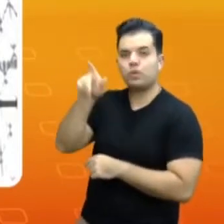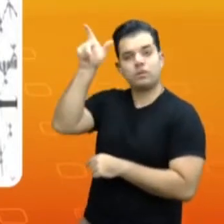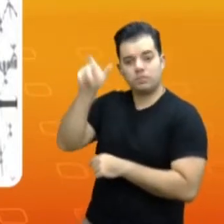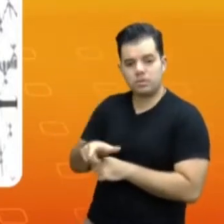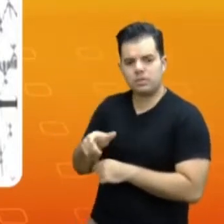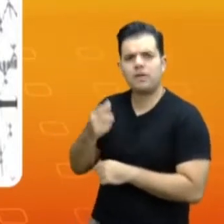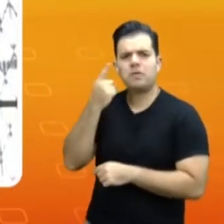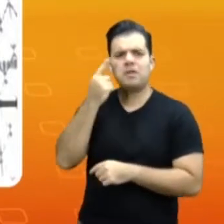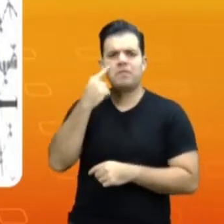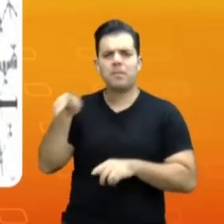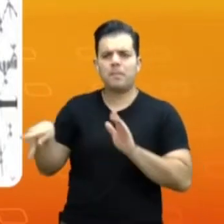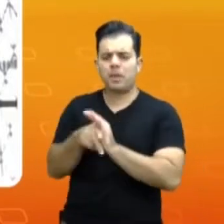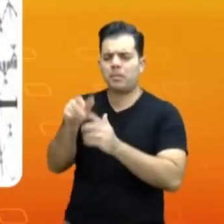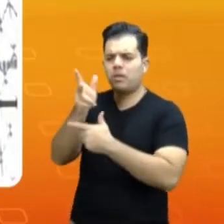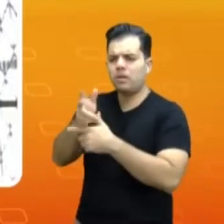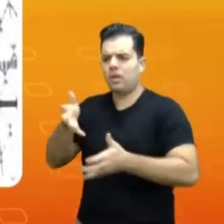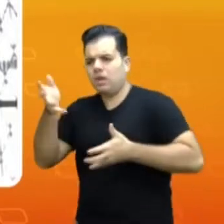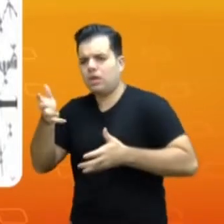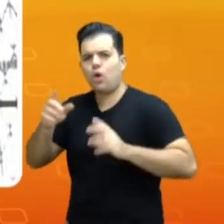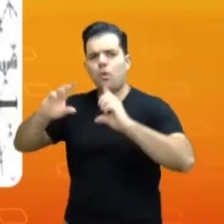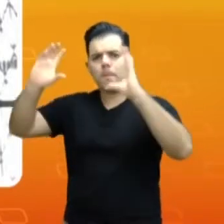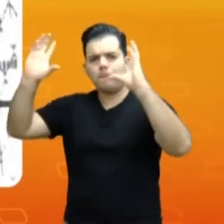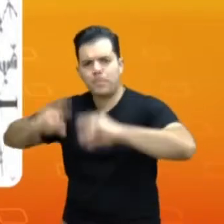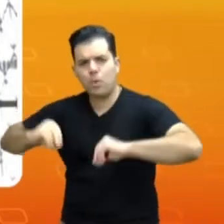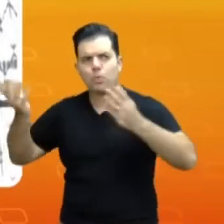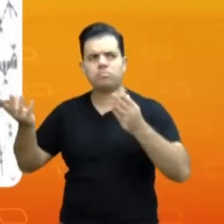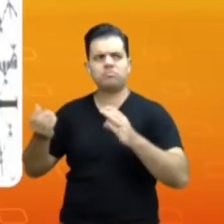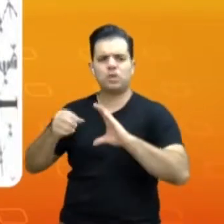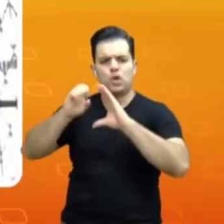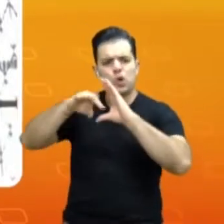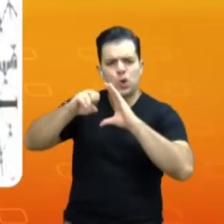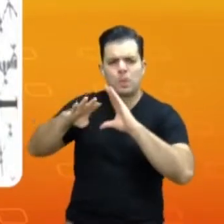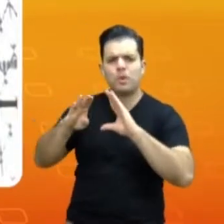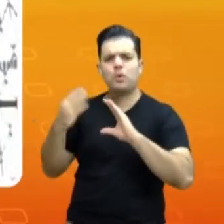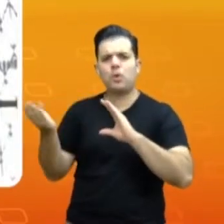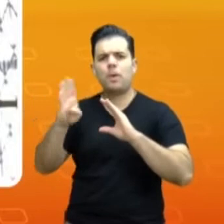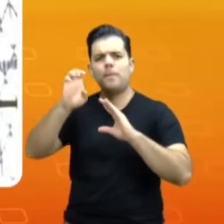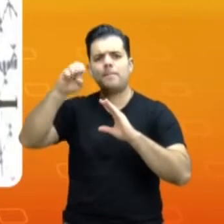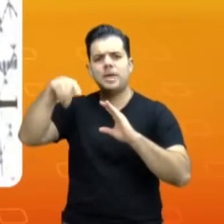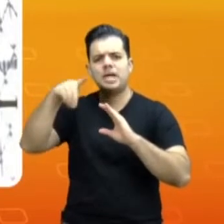que o sinal tenha caído, tanto na Band quanto na Globo, e a gente,